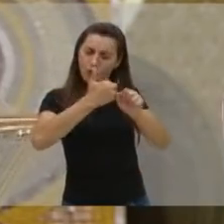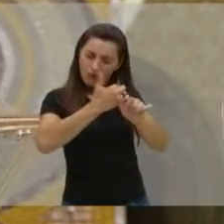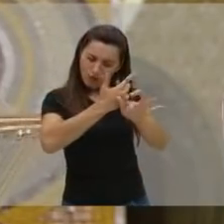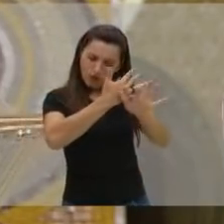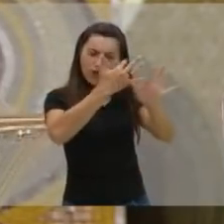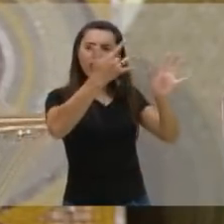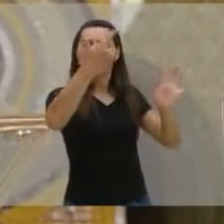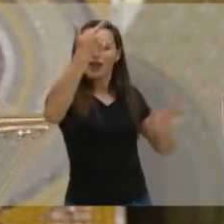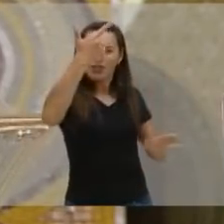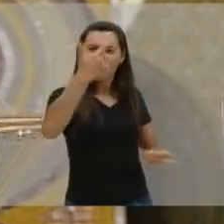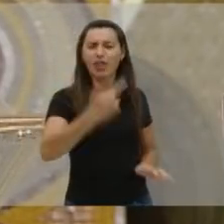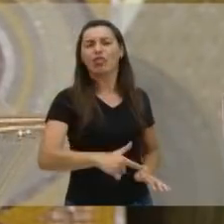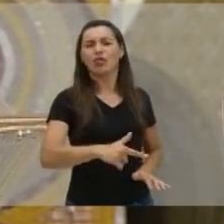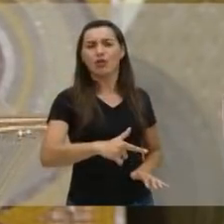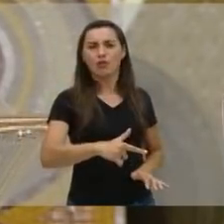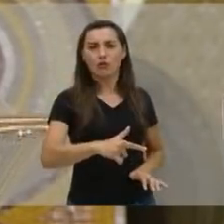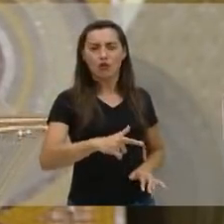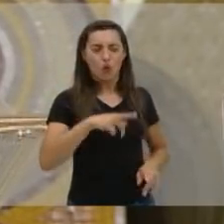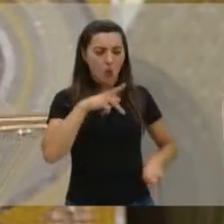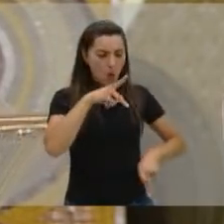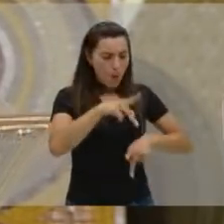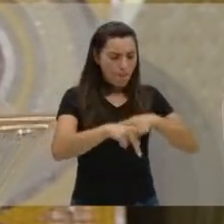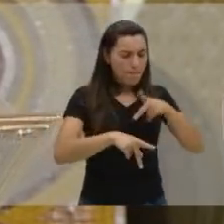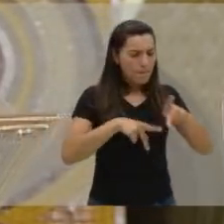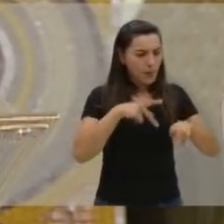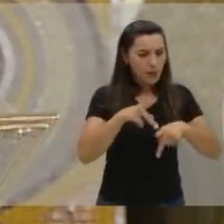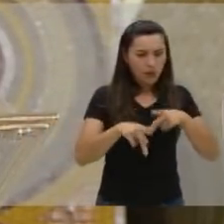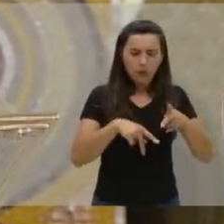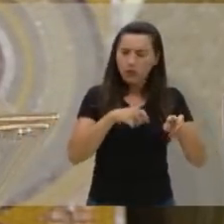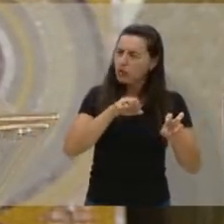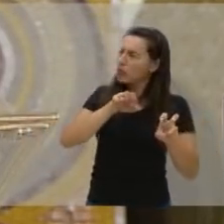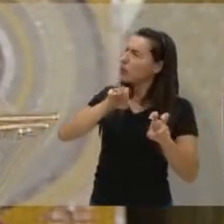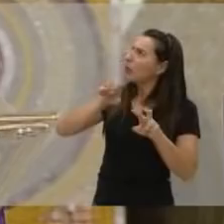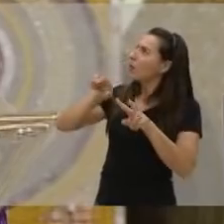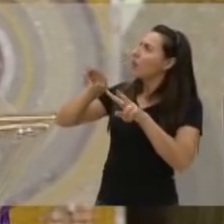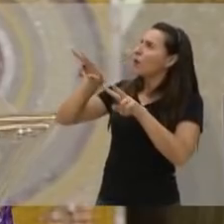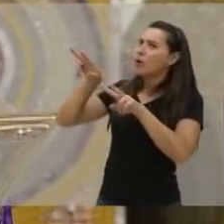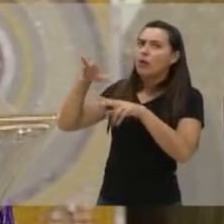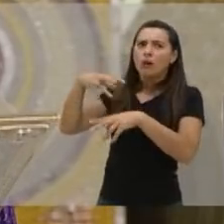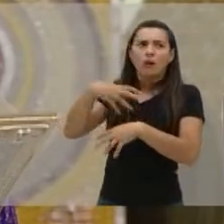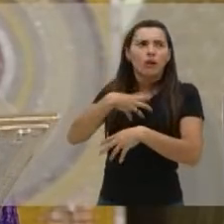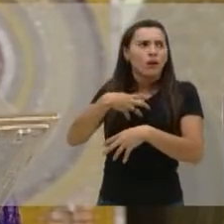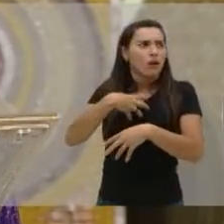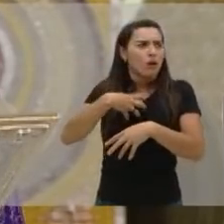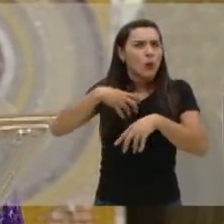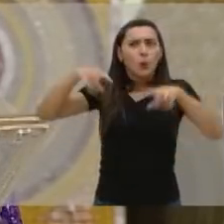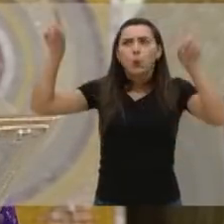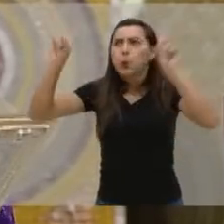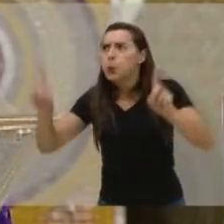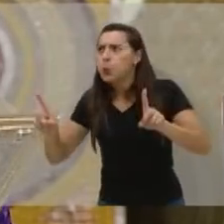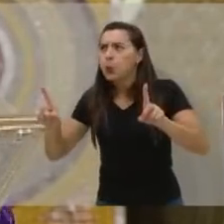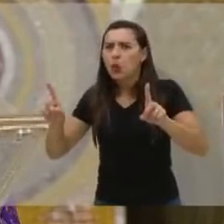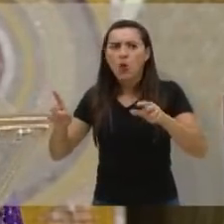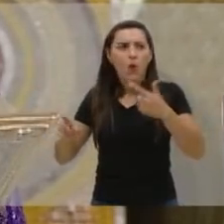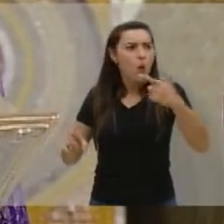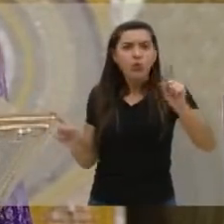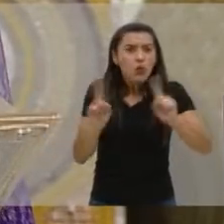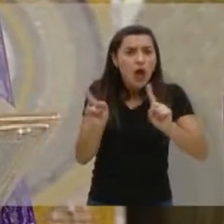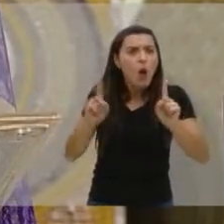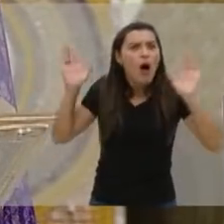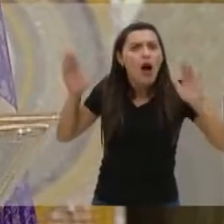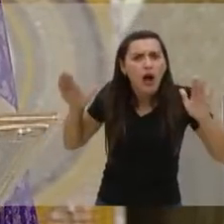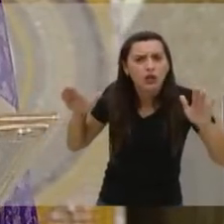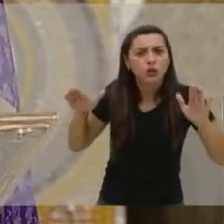novo. A multidão que lá estava e ouvia, dizia que tinha ouvido um trovão. Outros afirmavam: foi um anjo que falou com